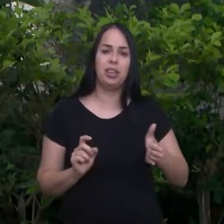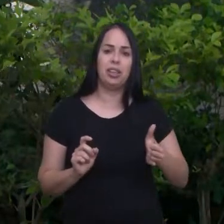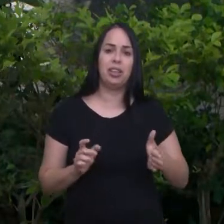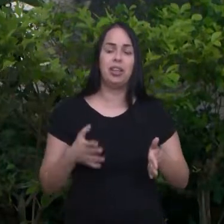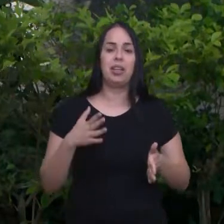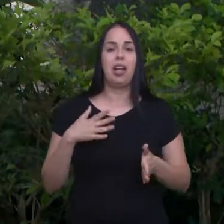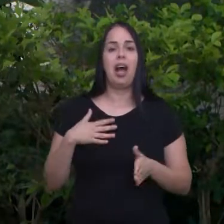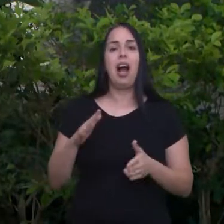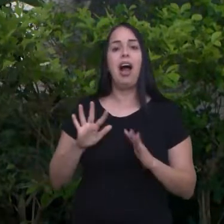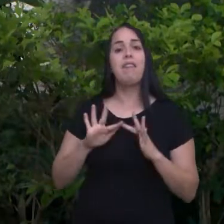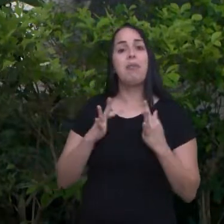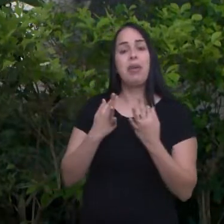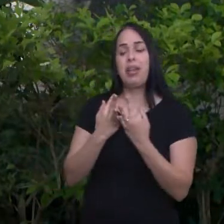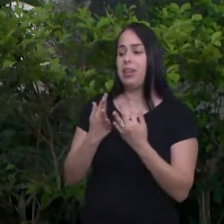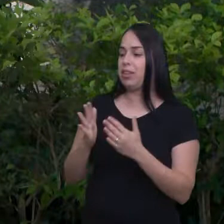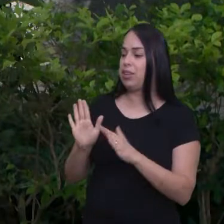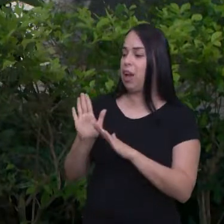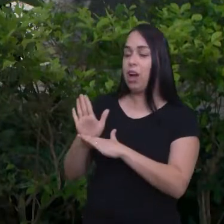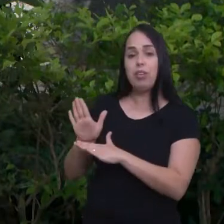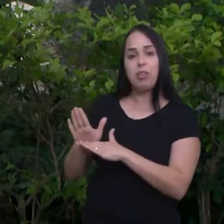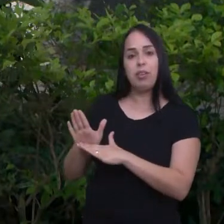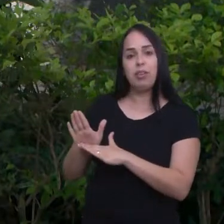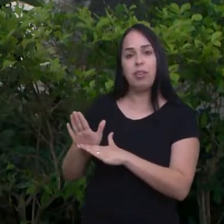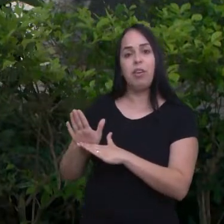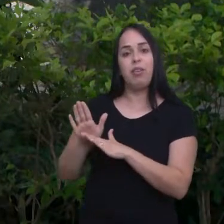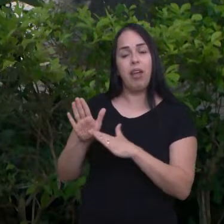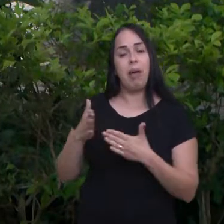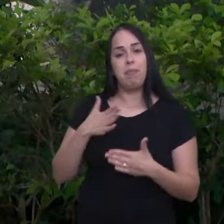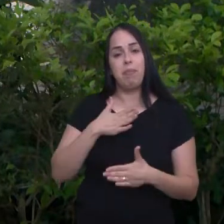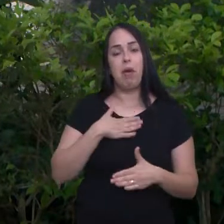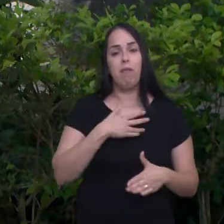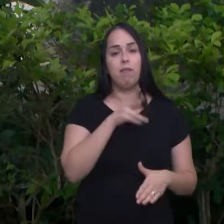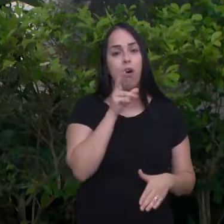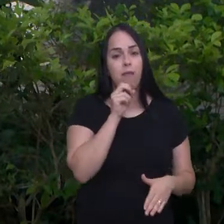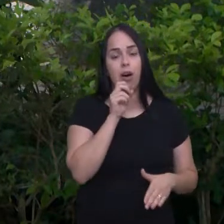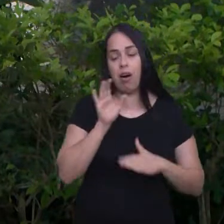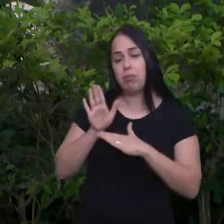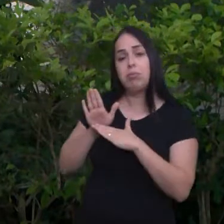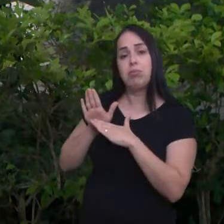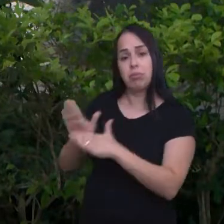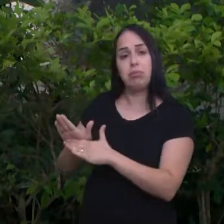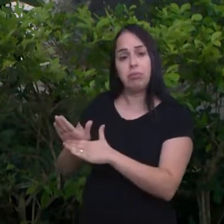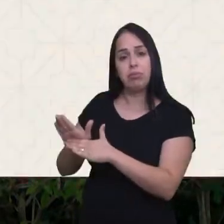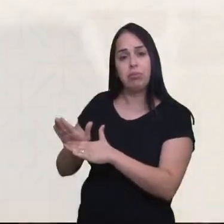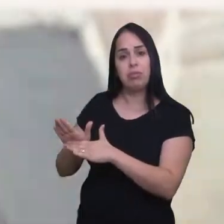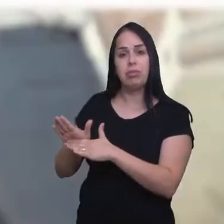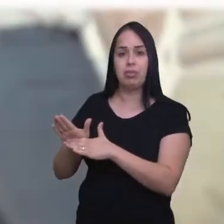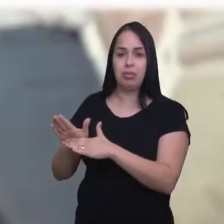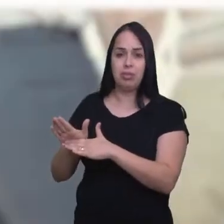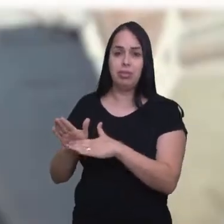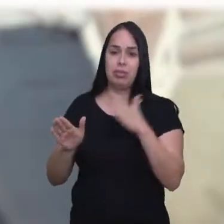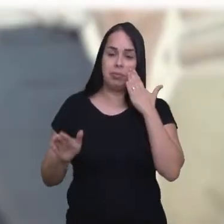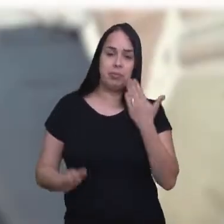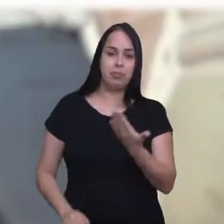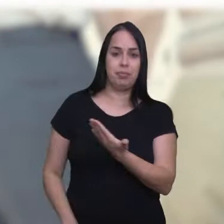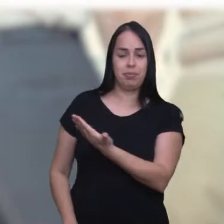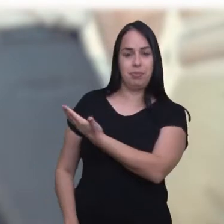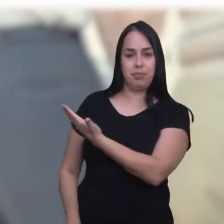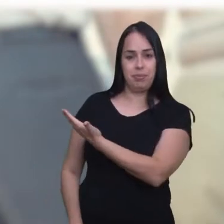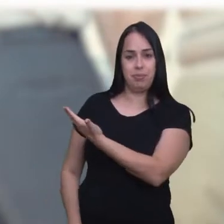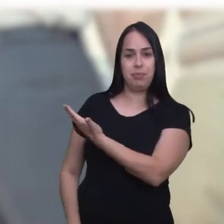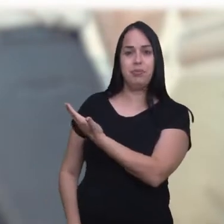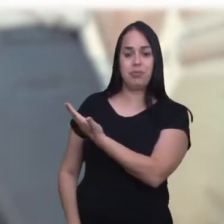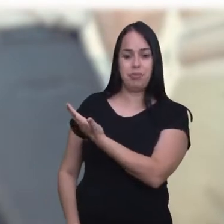família que o abrigou foi a família do meu avô paterno, né? Do vô Benedito, da avó Maria do